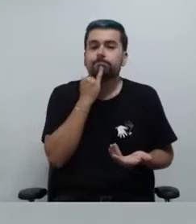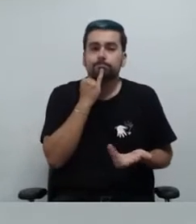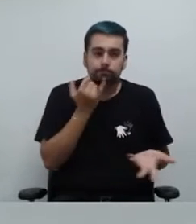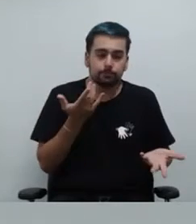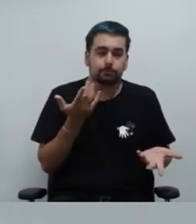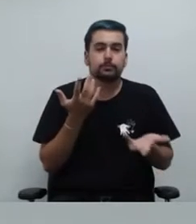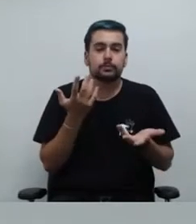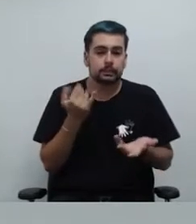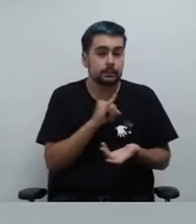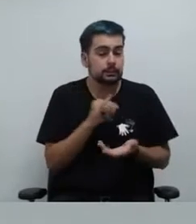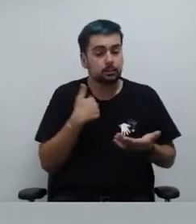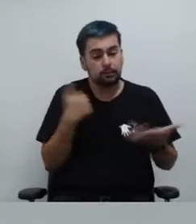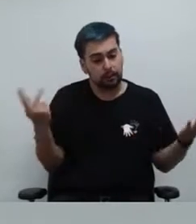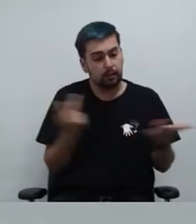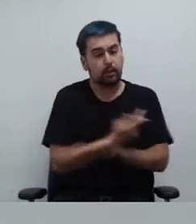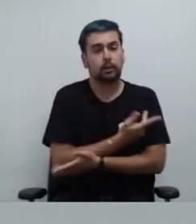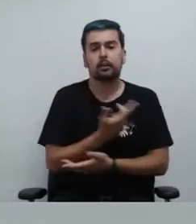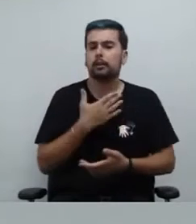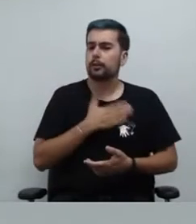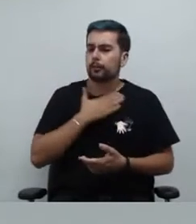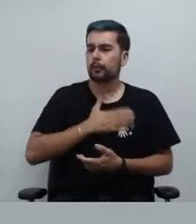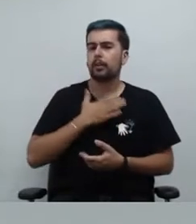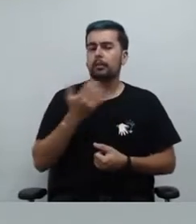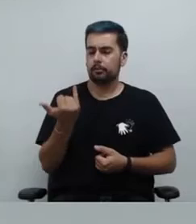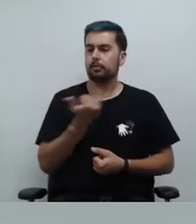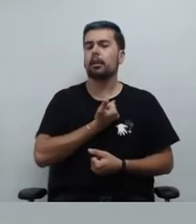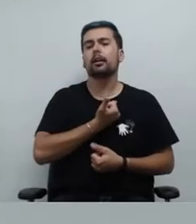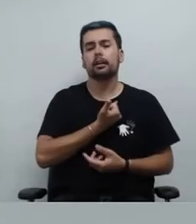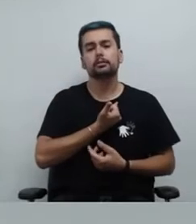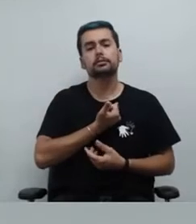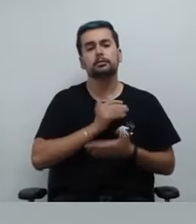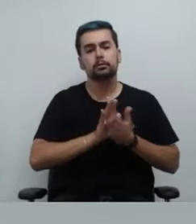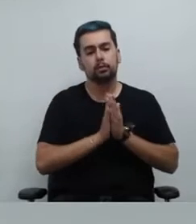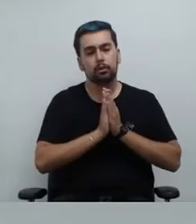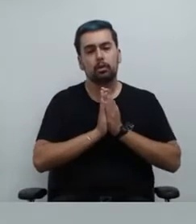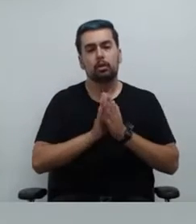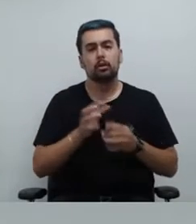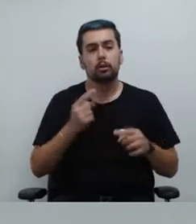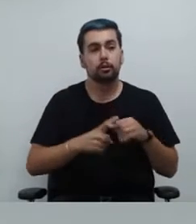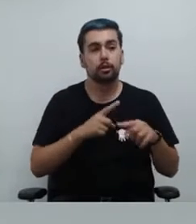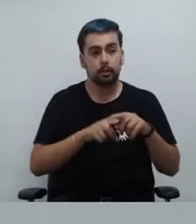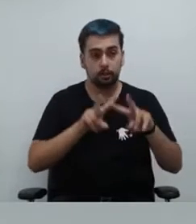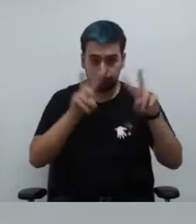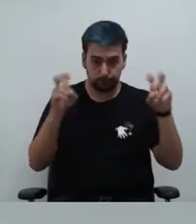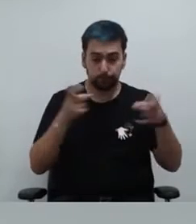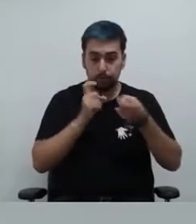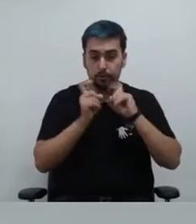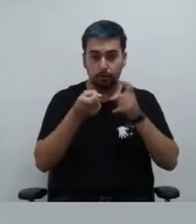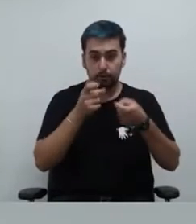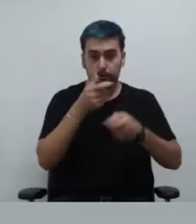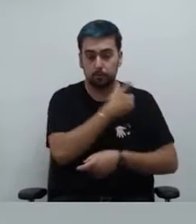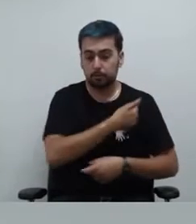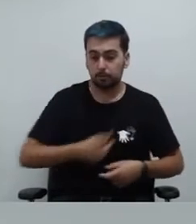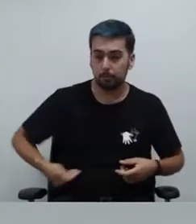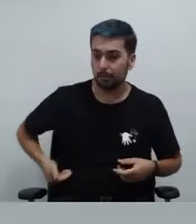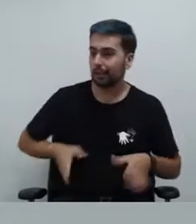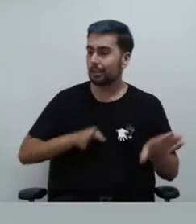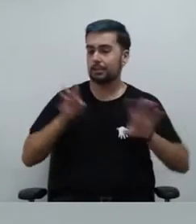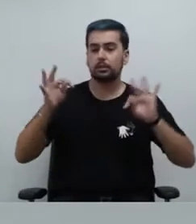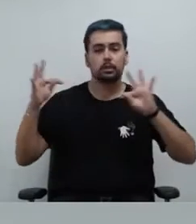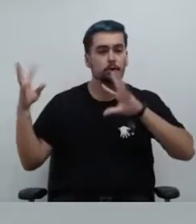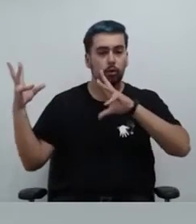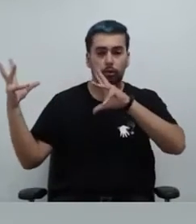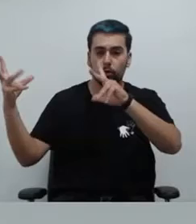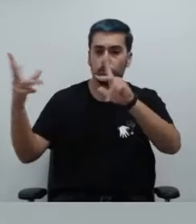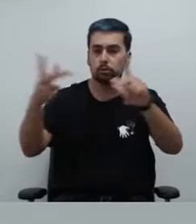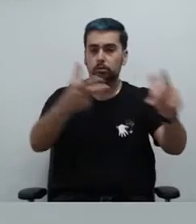os motivos. Se eu tiver errado aqui, eu gostaria de ser corrigido, porque quando se trata de audiências públicas, está dizendo público, é para